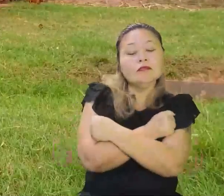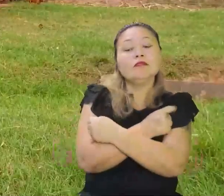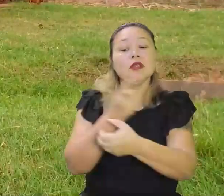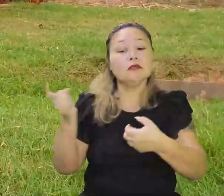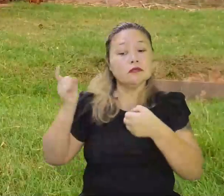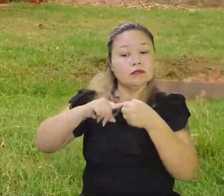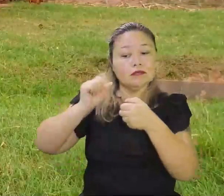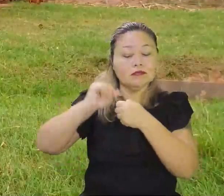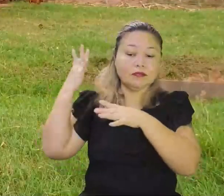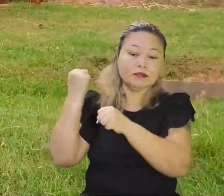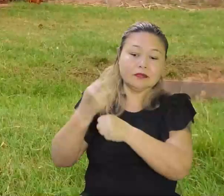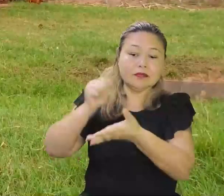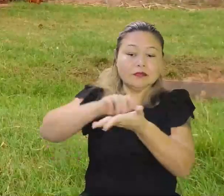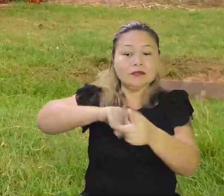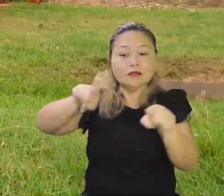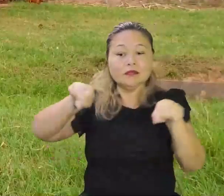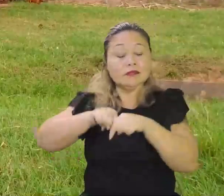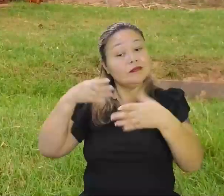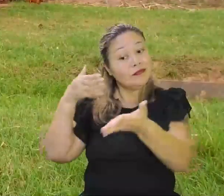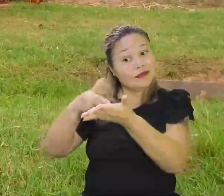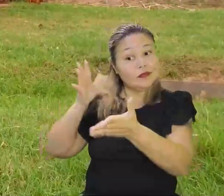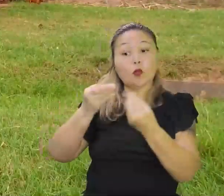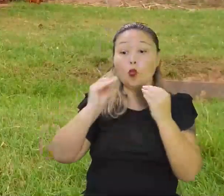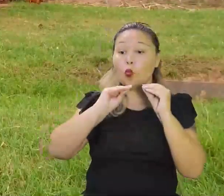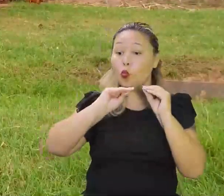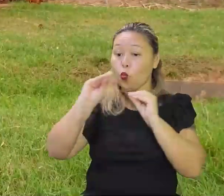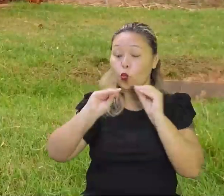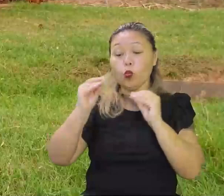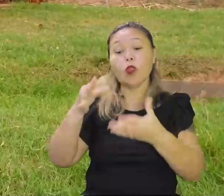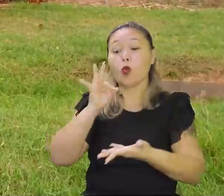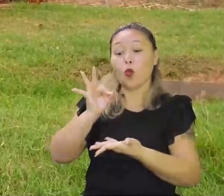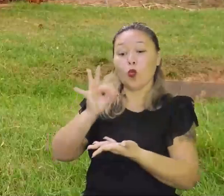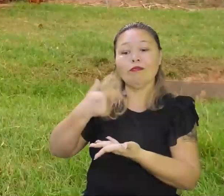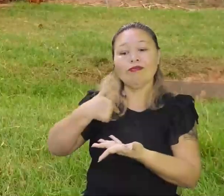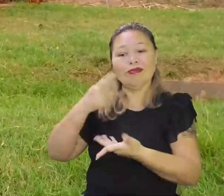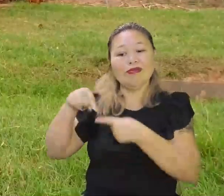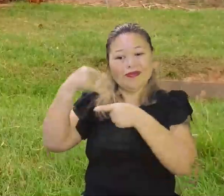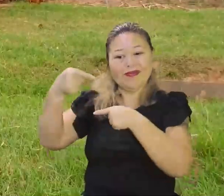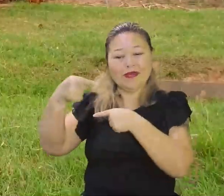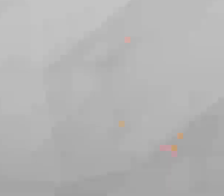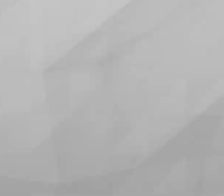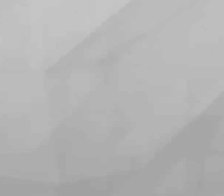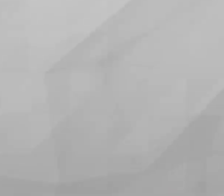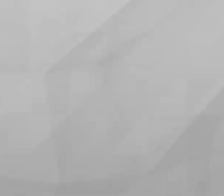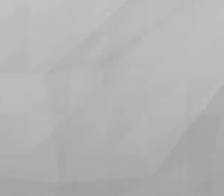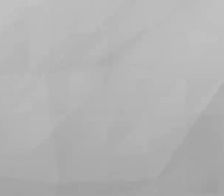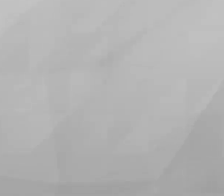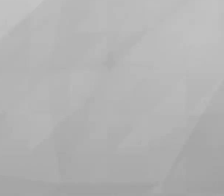com revisão, atividades de sala. Até lá, beijo. Eu vou tomar um cafezinho agora lá atrás. Quentinho.